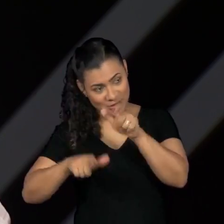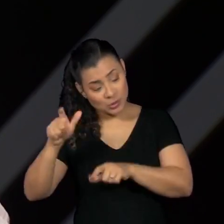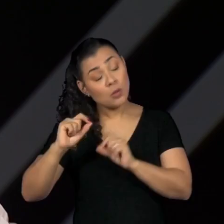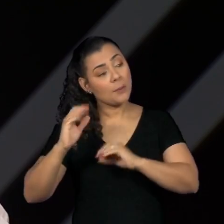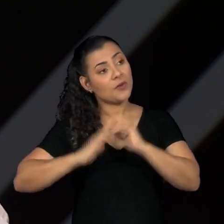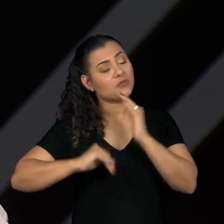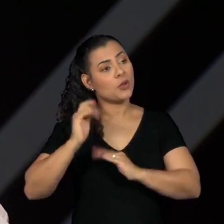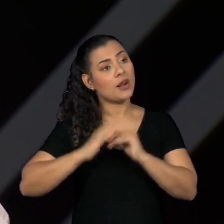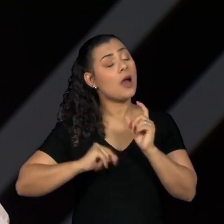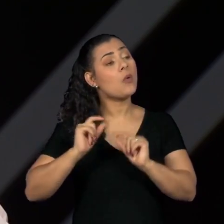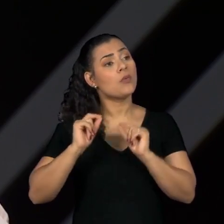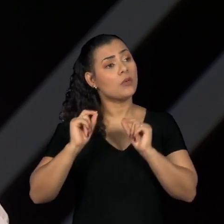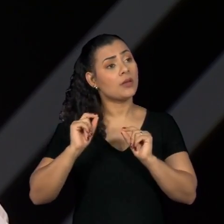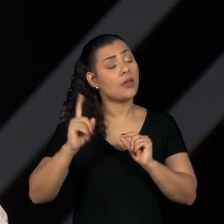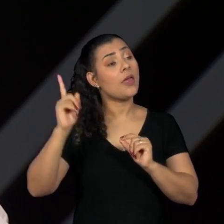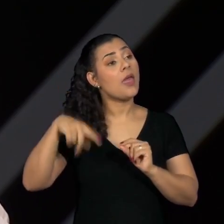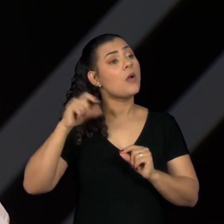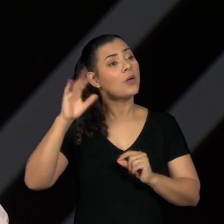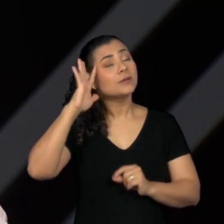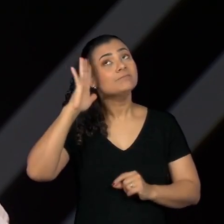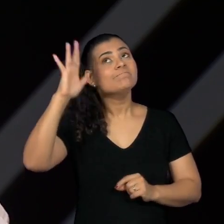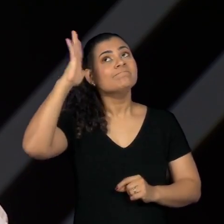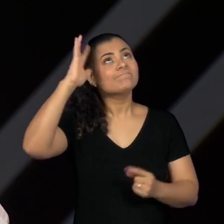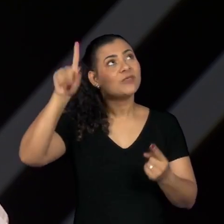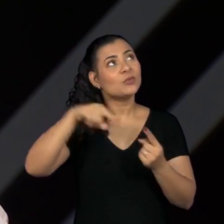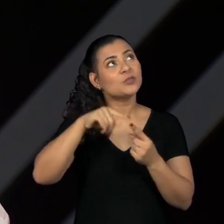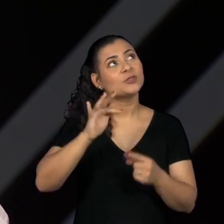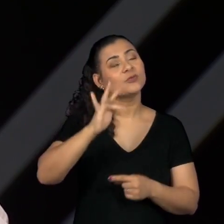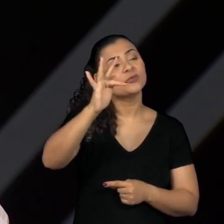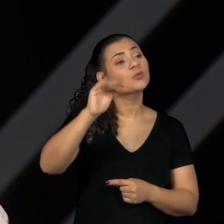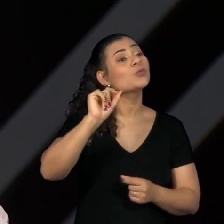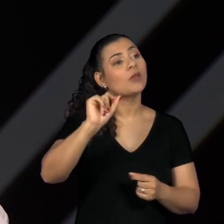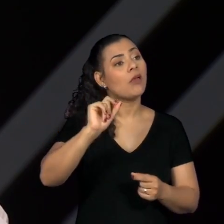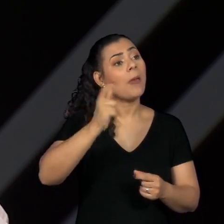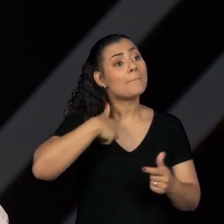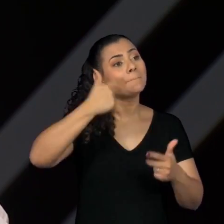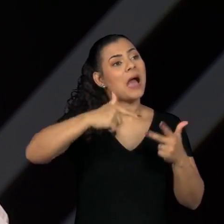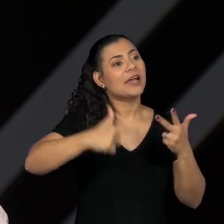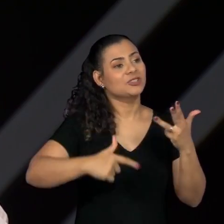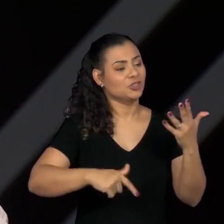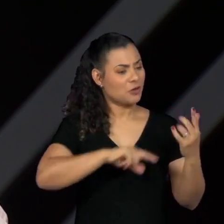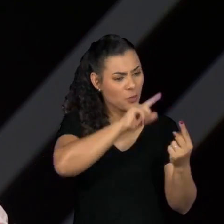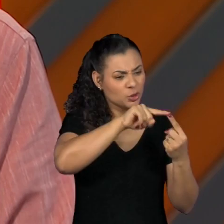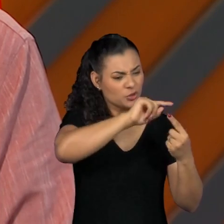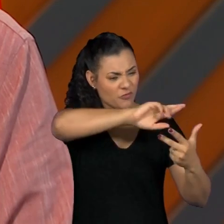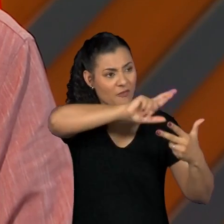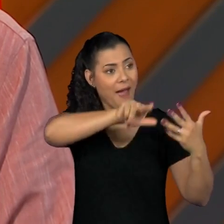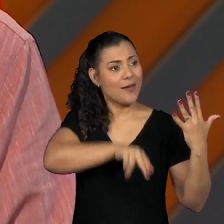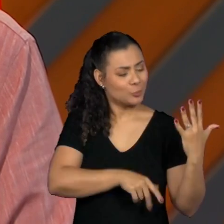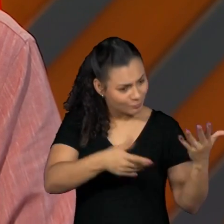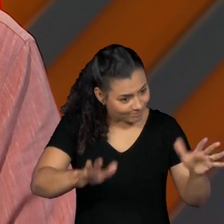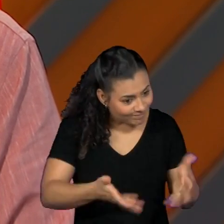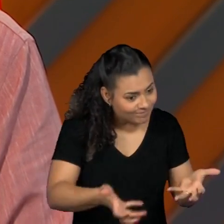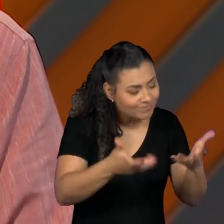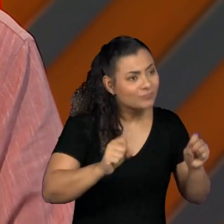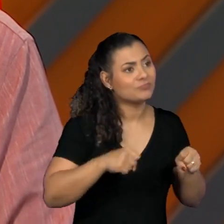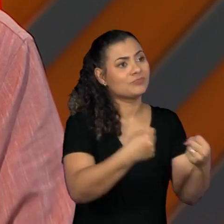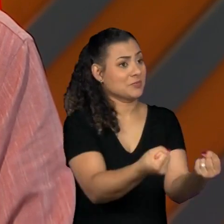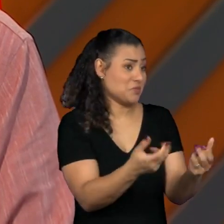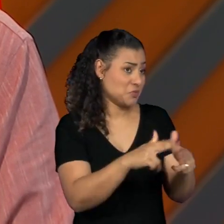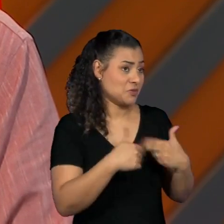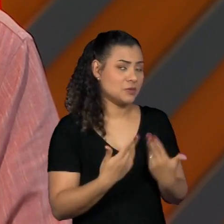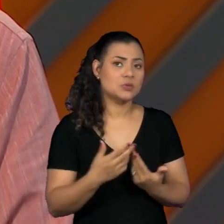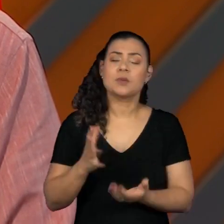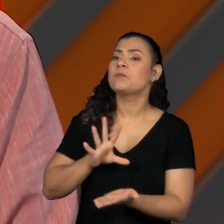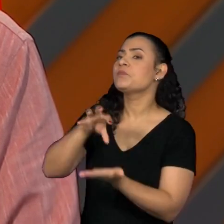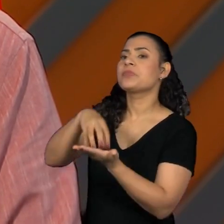pessoas que fazem parte do CAPS Artes, elas são ideólogas. Ou seja, o que o